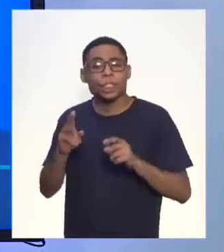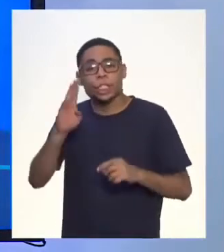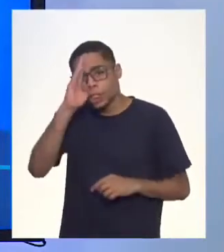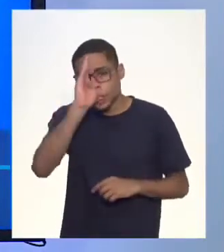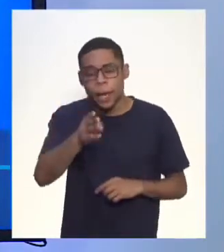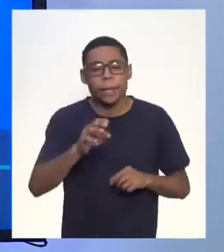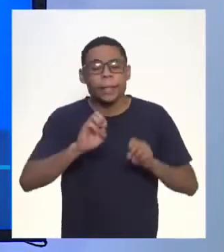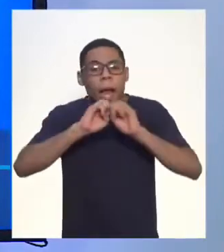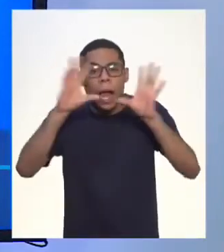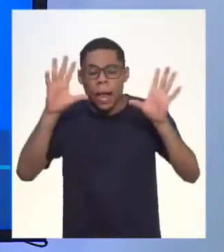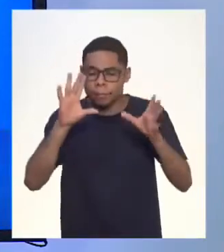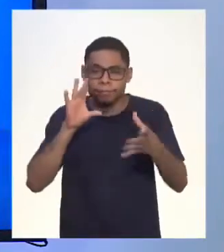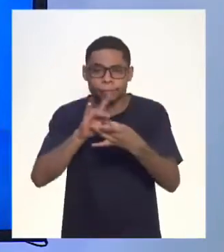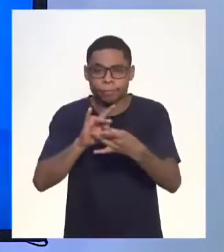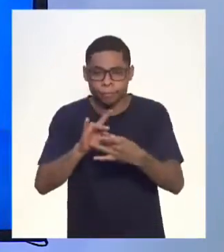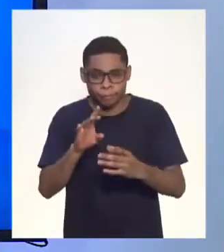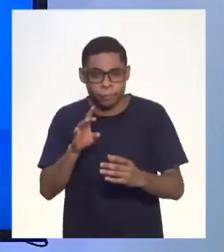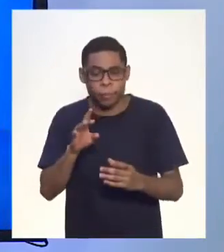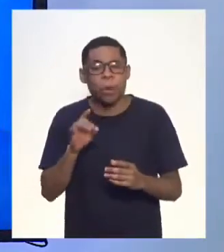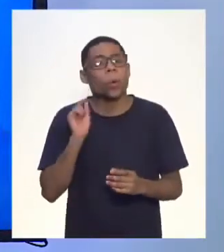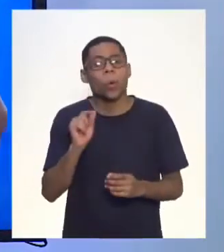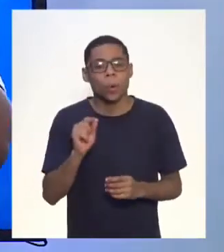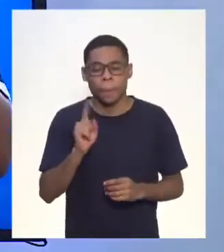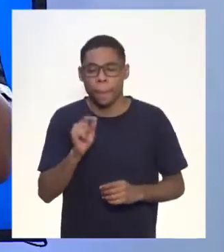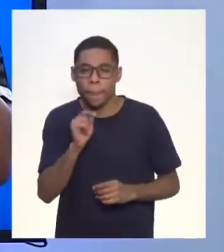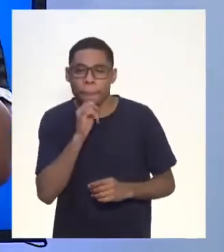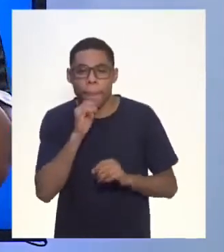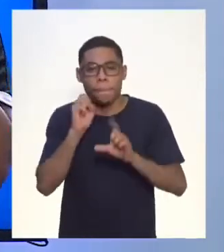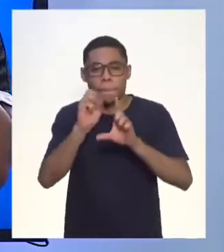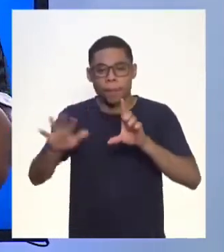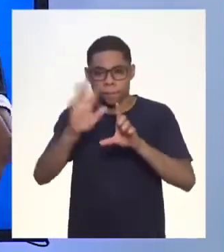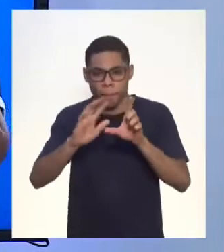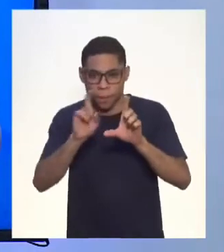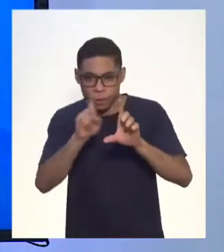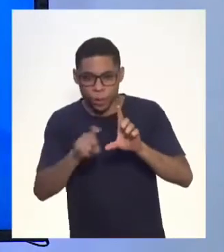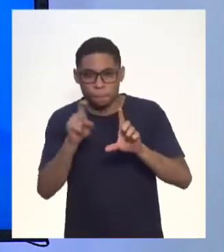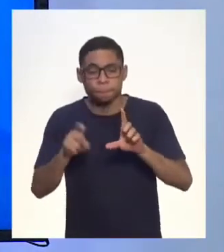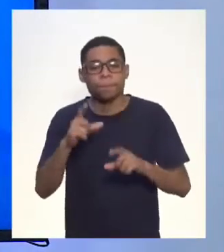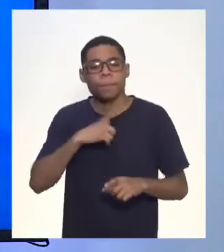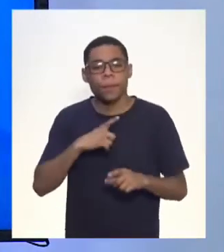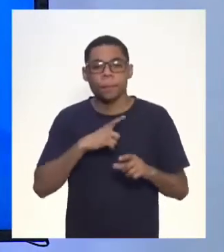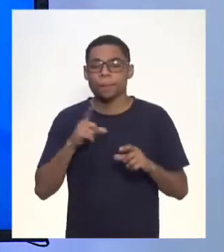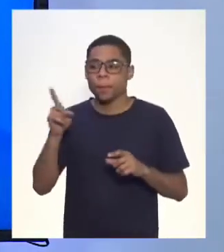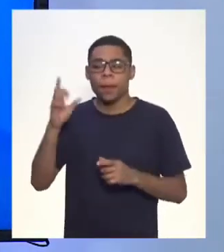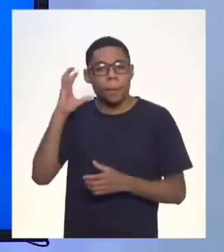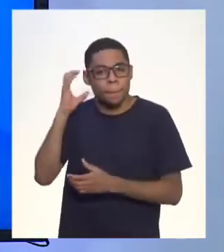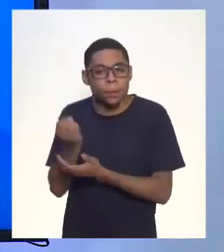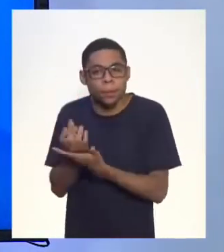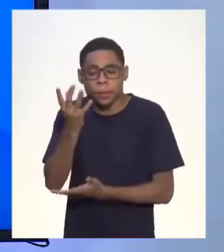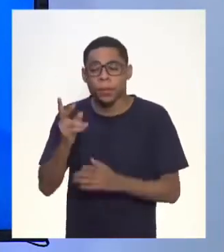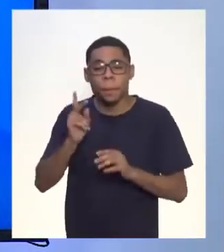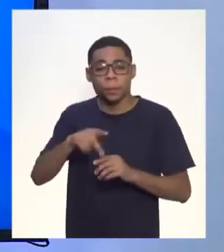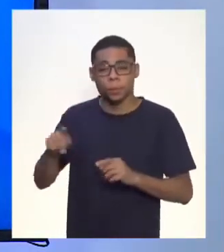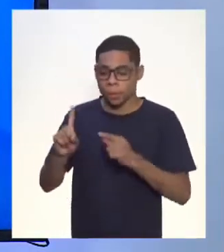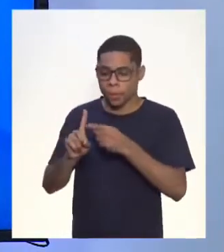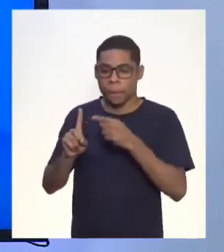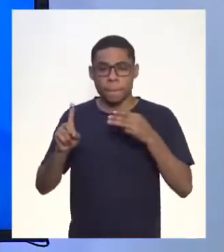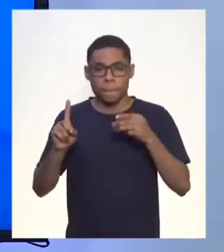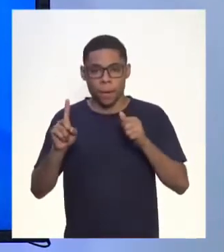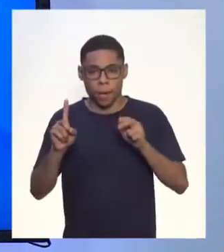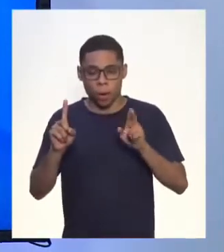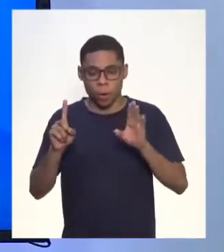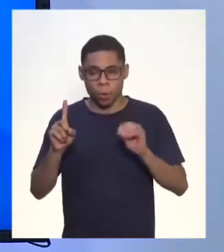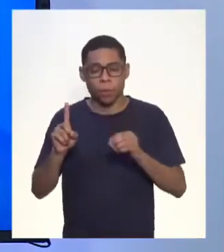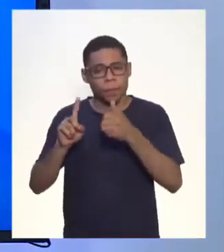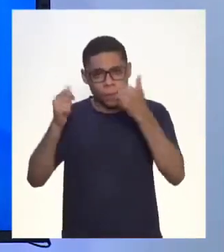nas plataformas digitais, vem direto, por exemplo, no podcast, nós ouvimos aí do professor Mauro, que ele, no primeiro, quando ele